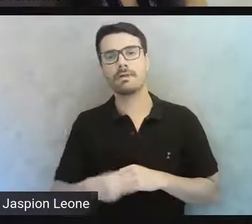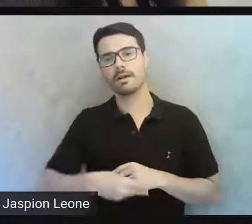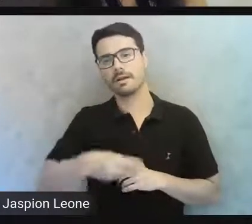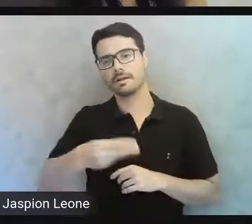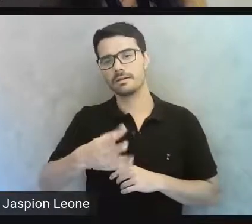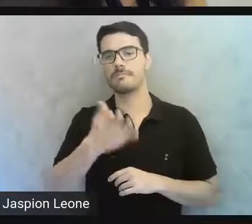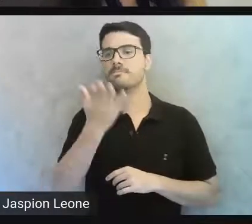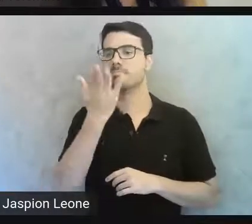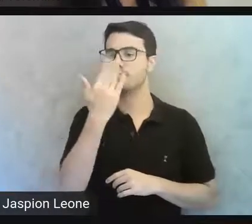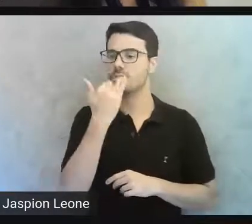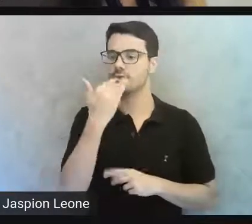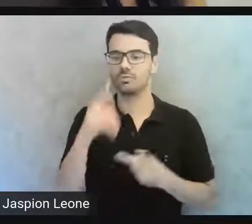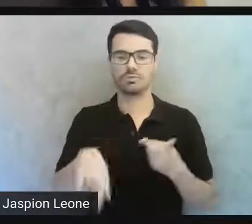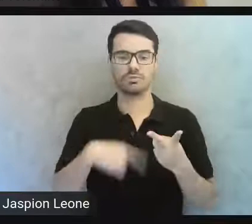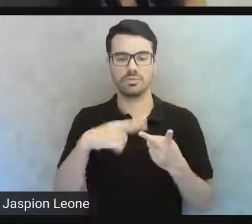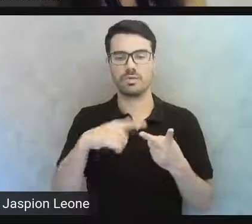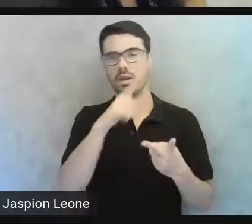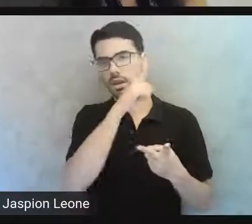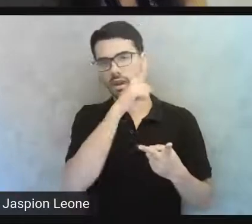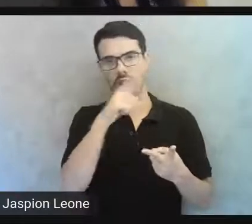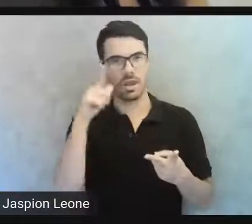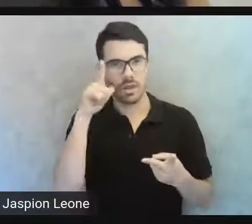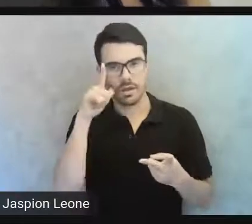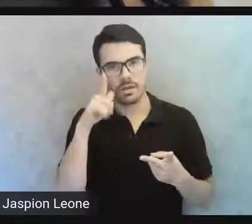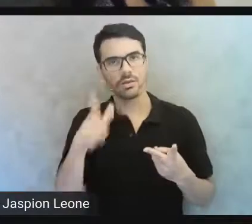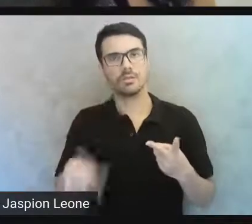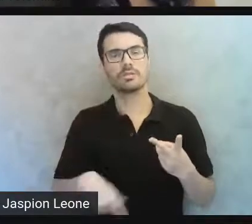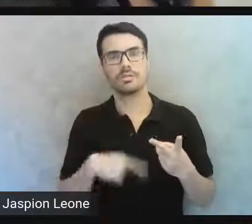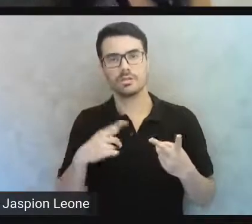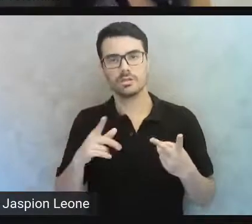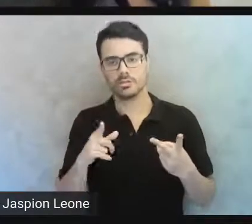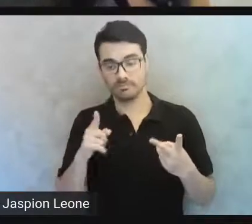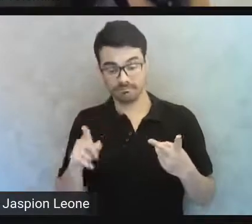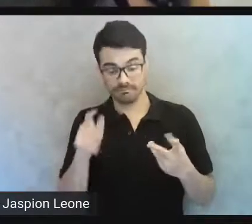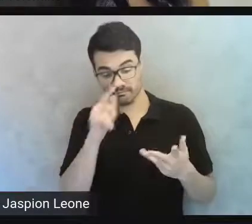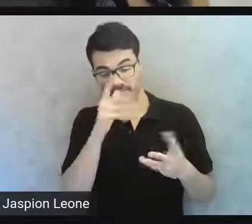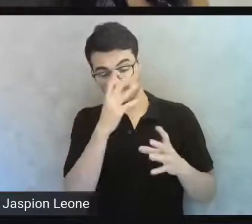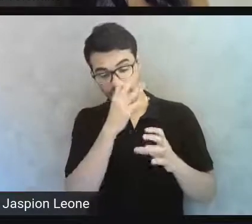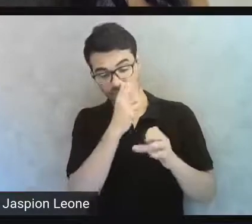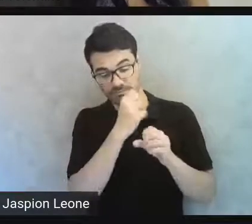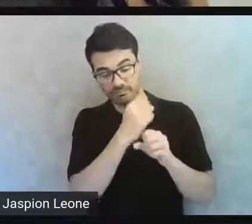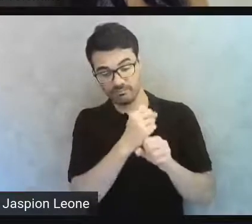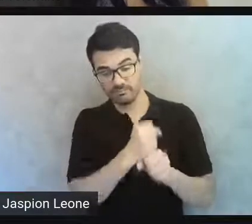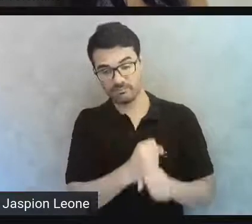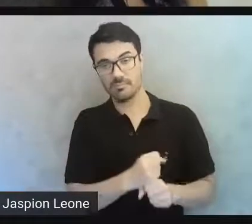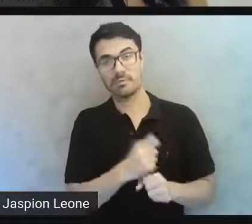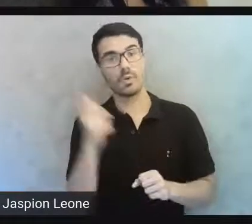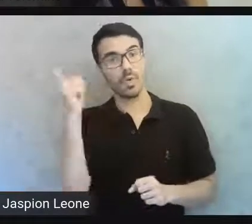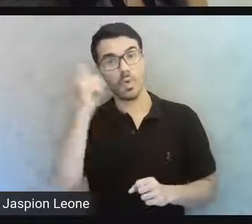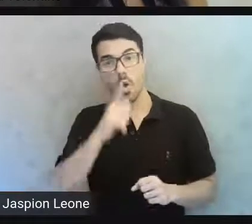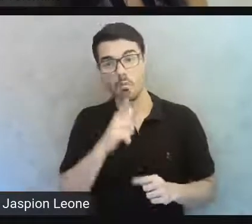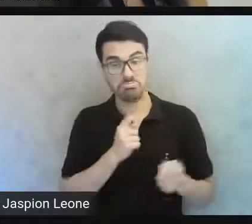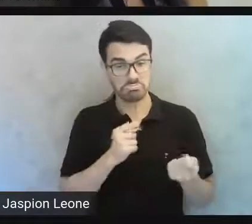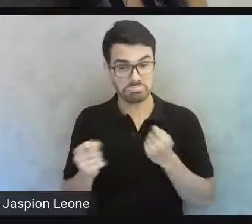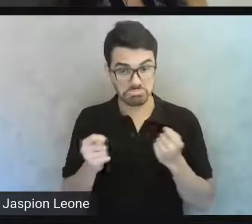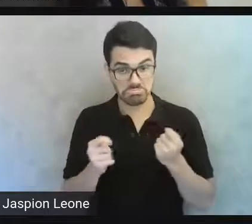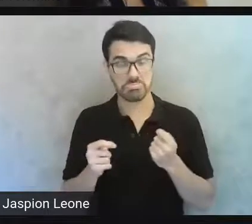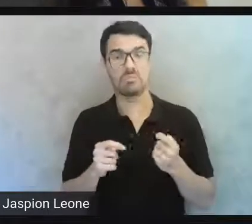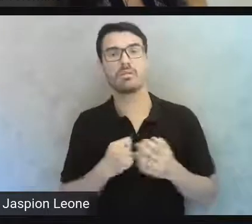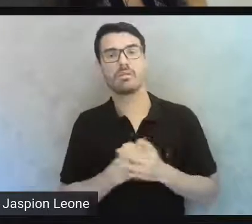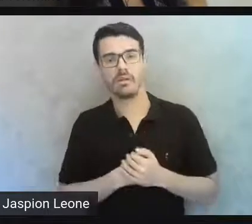de lanche, né? Terminou a semana, você foi ticando aquilo e foi ganhando, né, os pontinhos, digamos assim, ao longo da